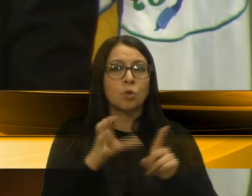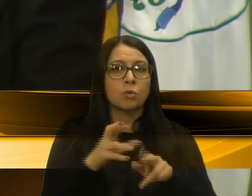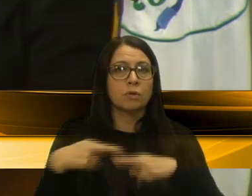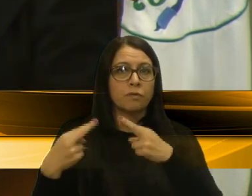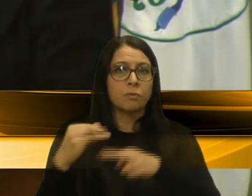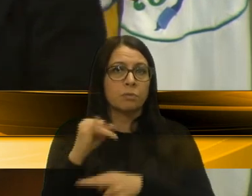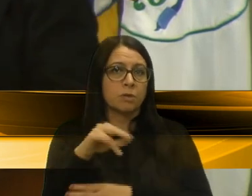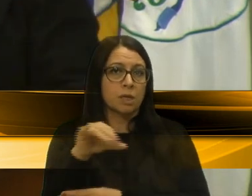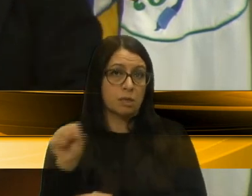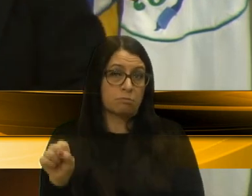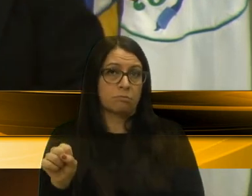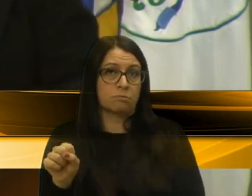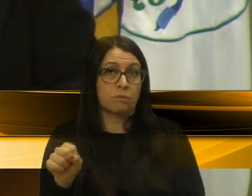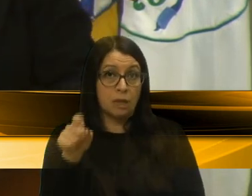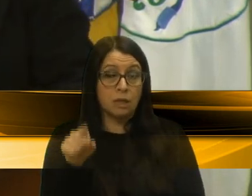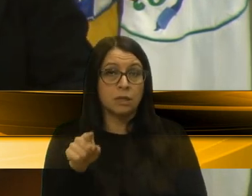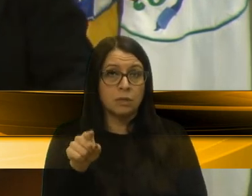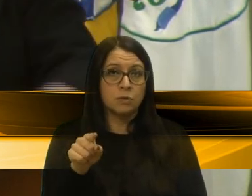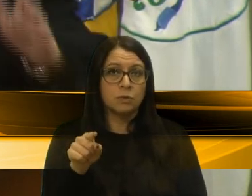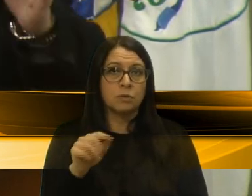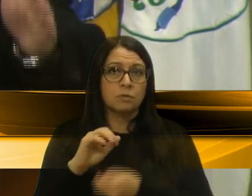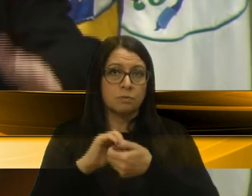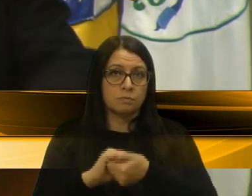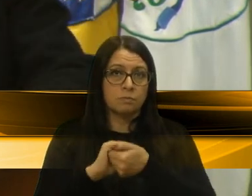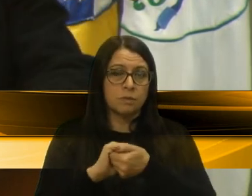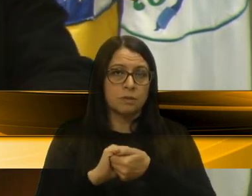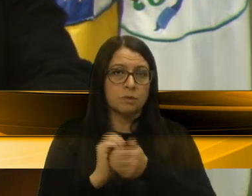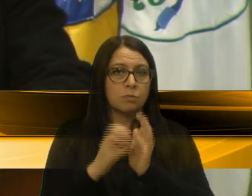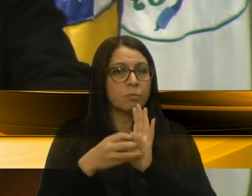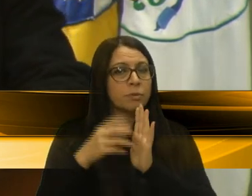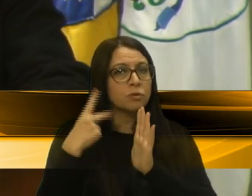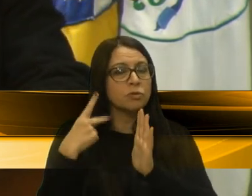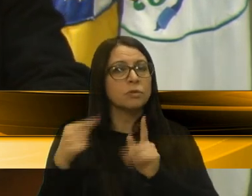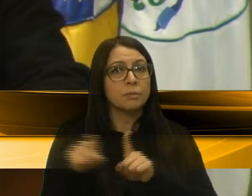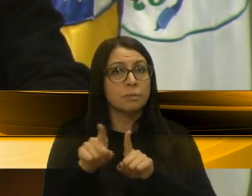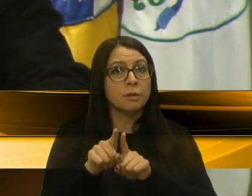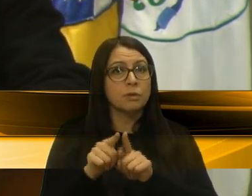reforma da Previdência e, nesse sentido, saúdo o meu partido e os partidos